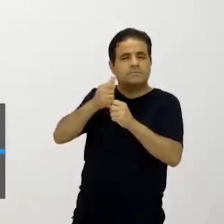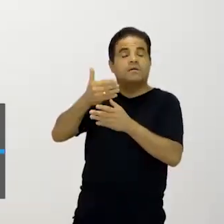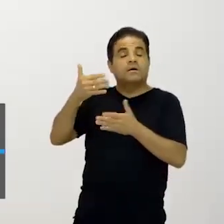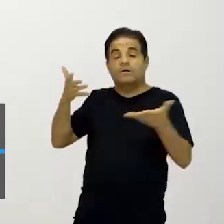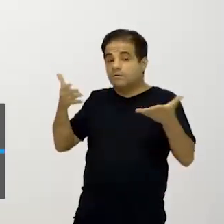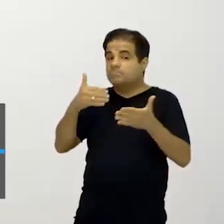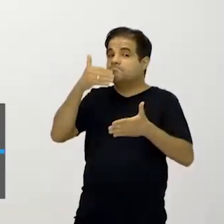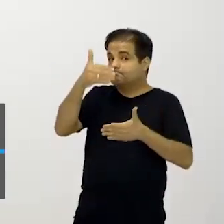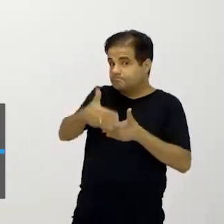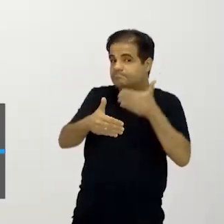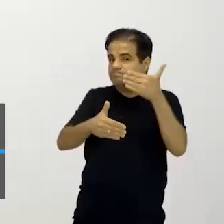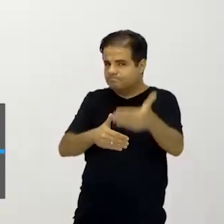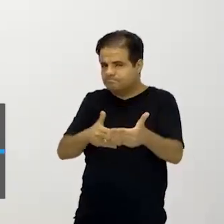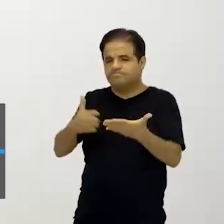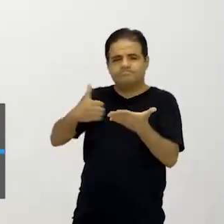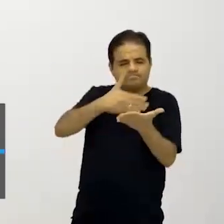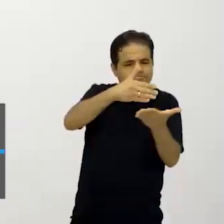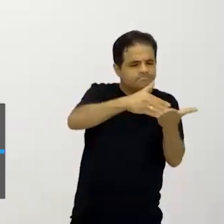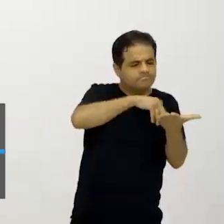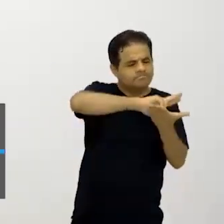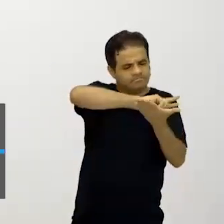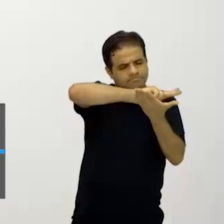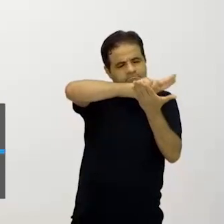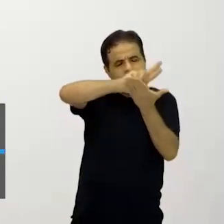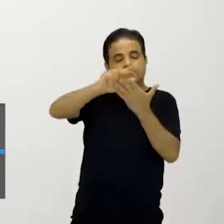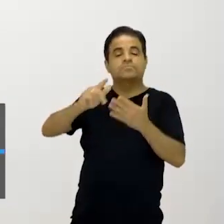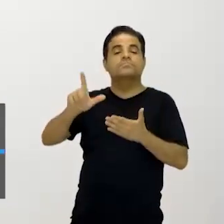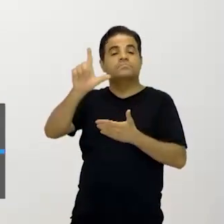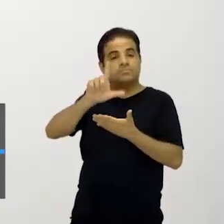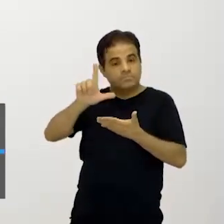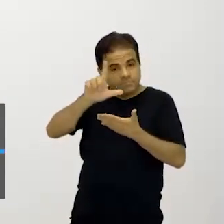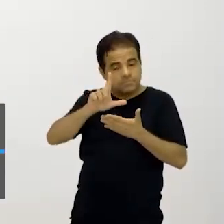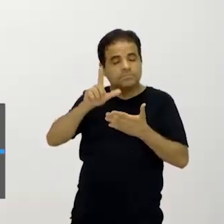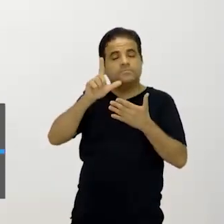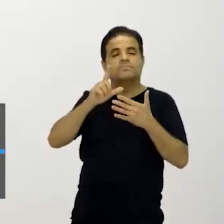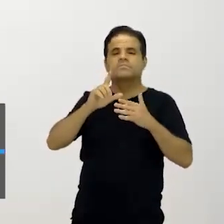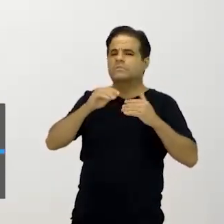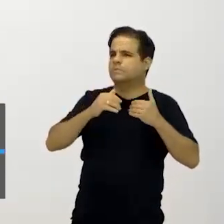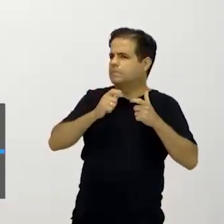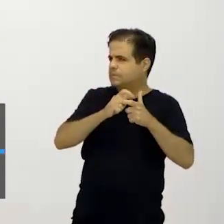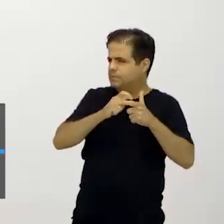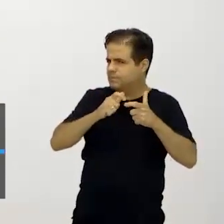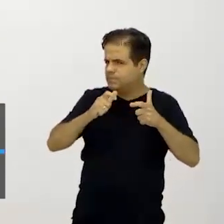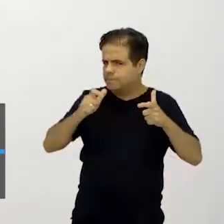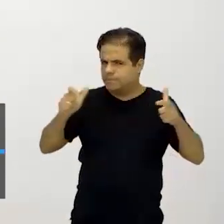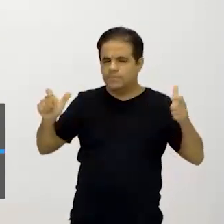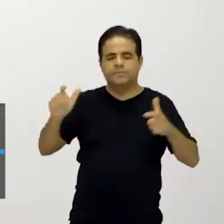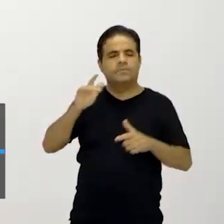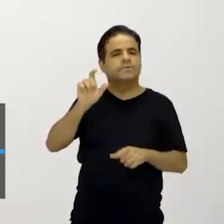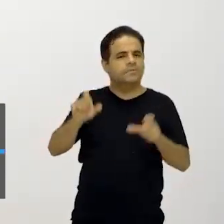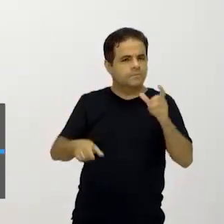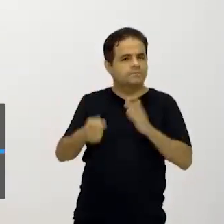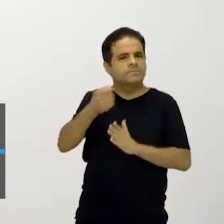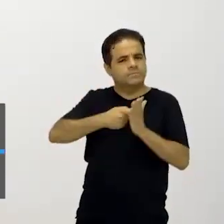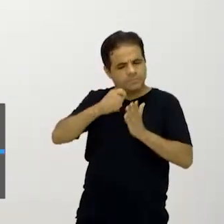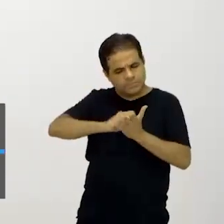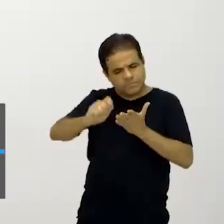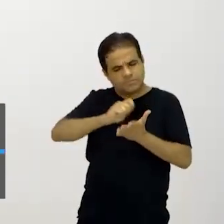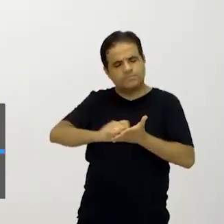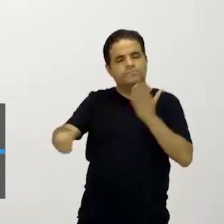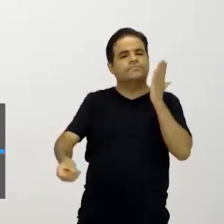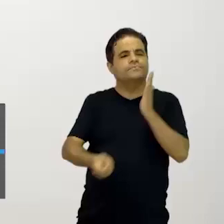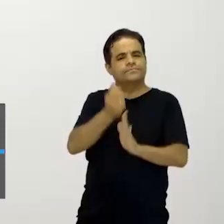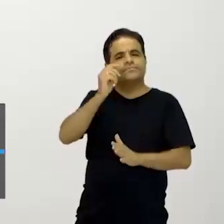gente avança para muitos livros, né? E essa literatura tem se expandido muito, muitos escritores surgido e feito